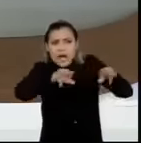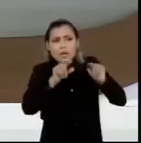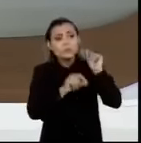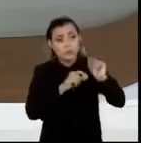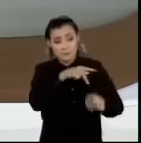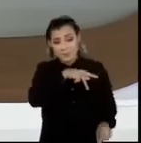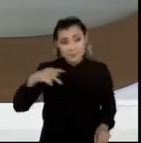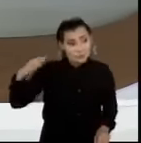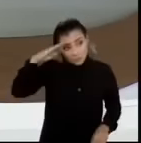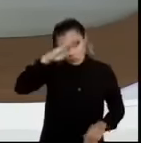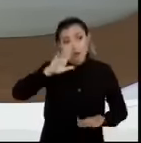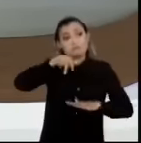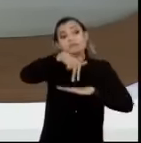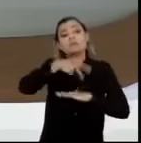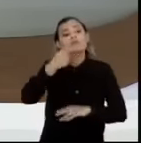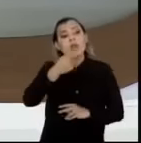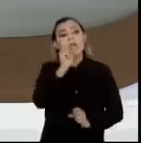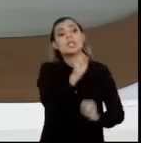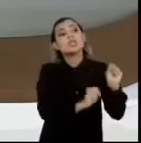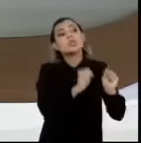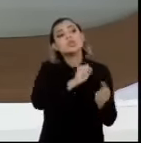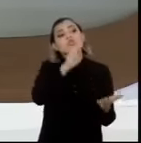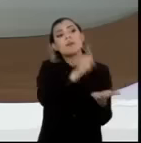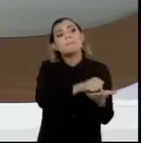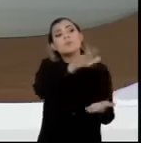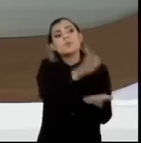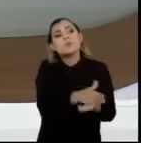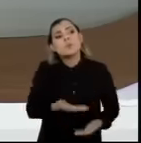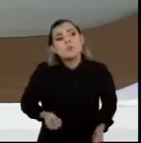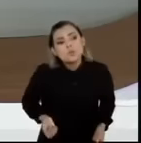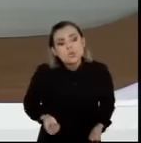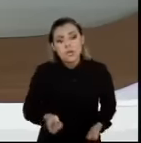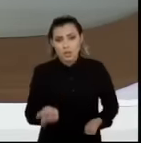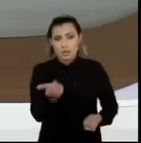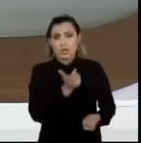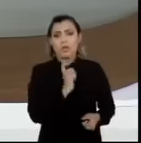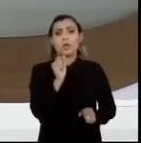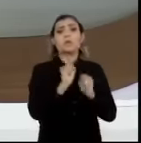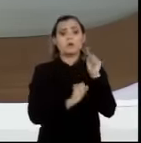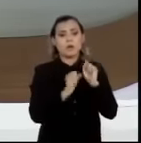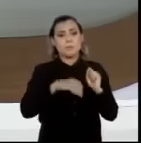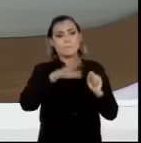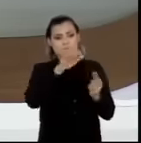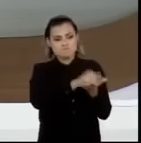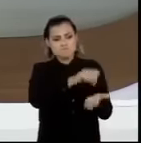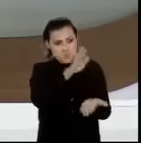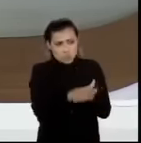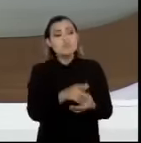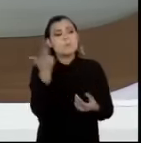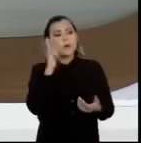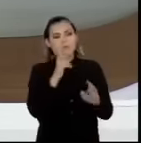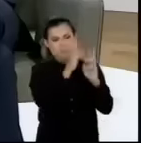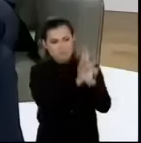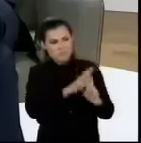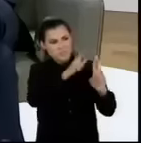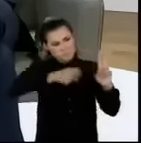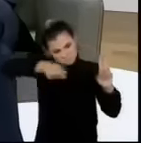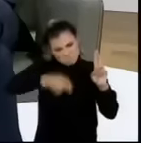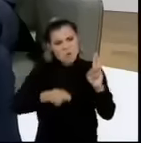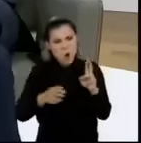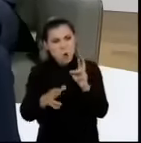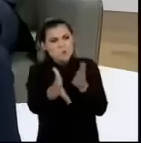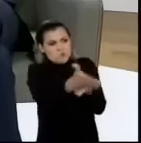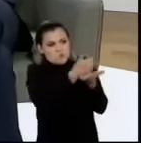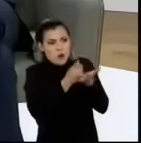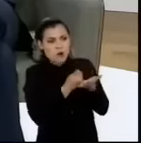Jair Bolsonaro falando em indústria da multa, uma indústria que funcionaria para retroalimentar uma fiscalização xiita,